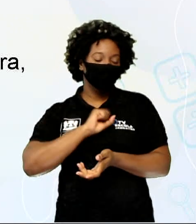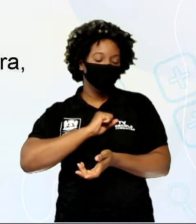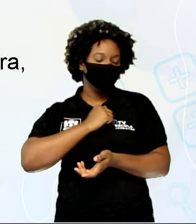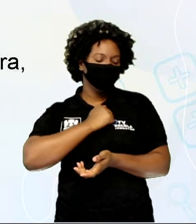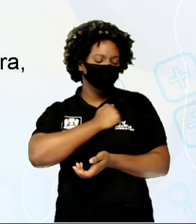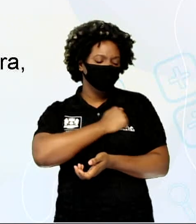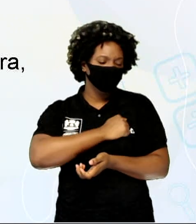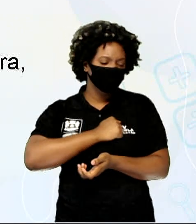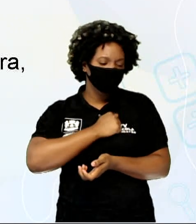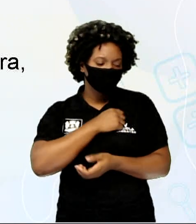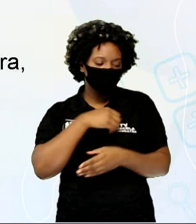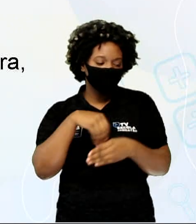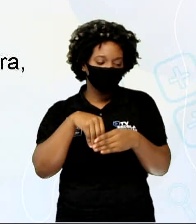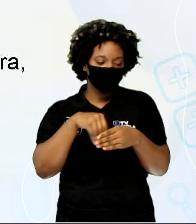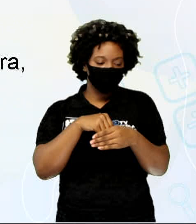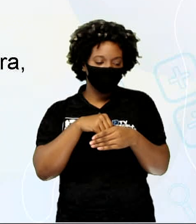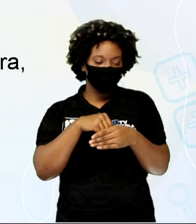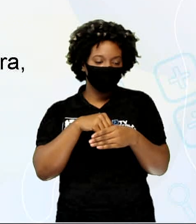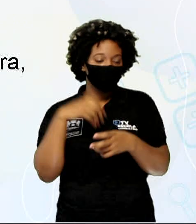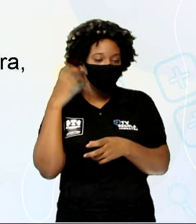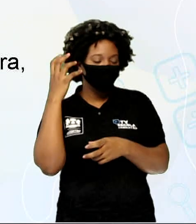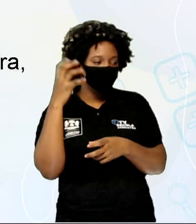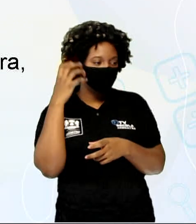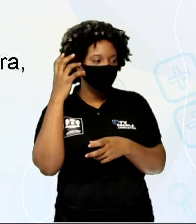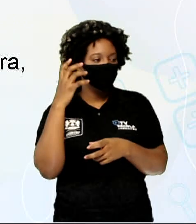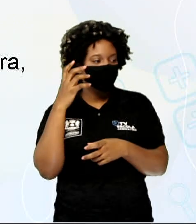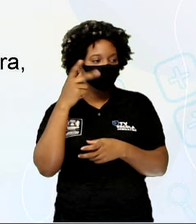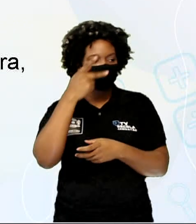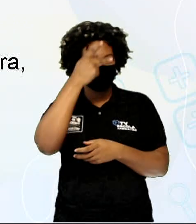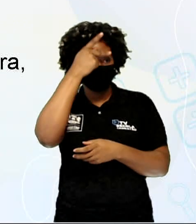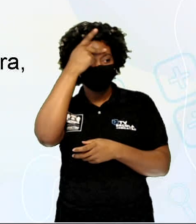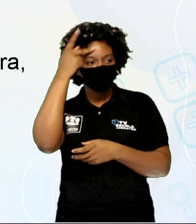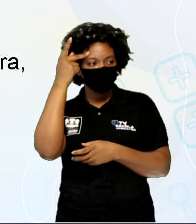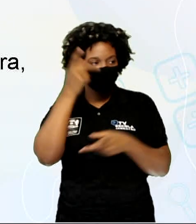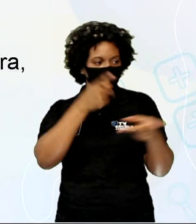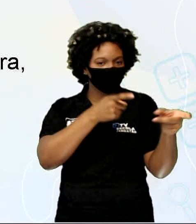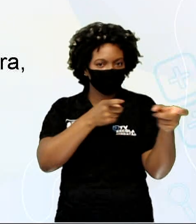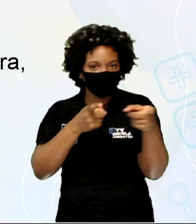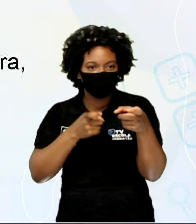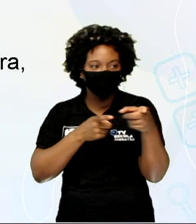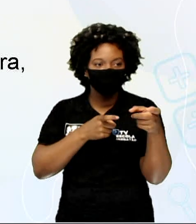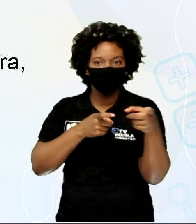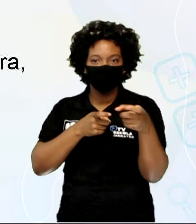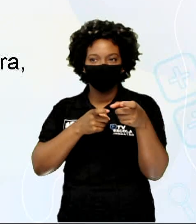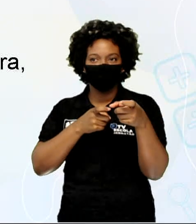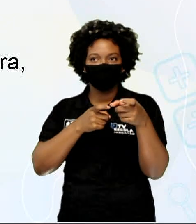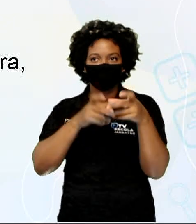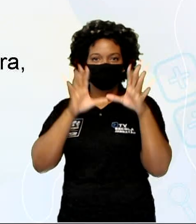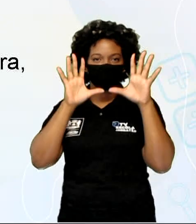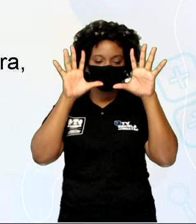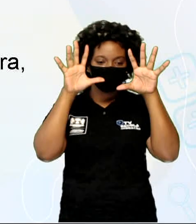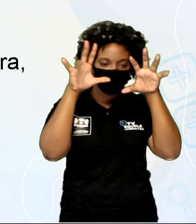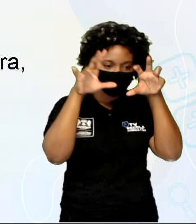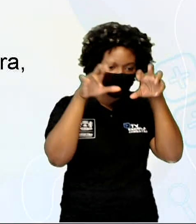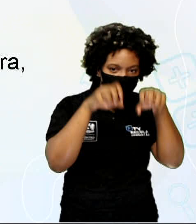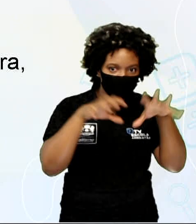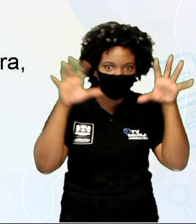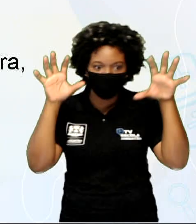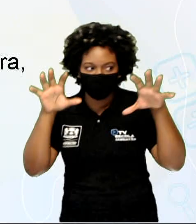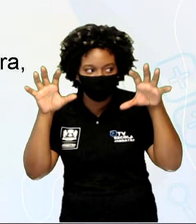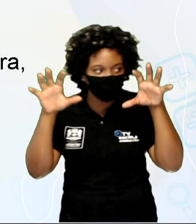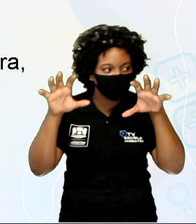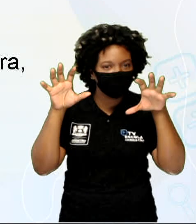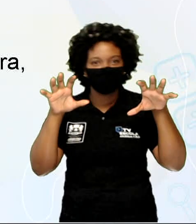peito. Eu canto o caboclo com suas caçadas, nas noites assombradas que tudo